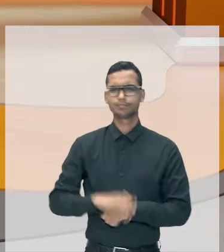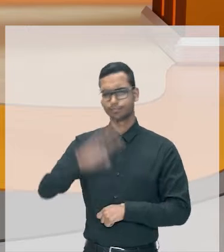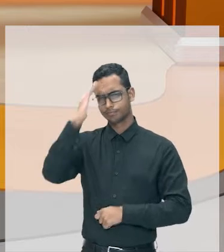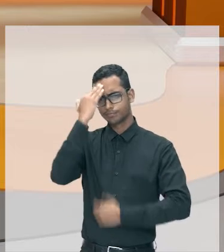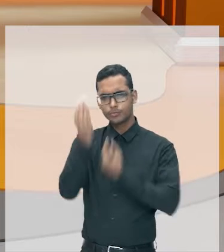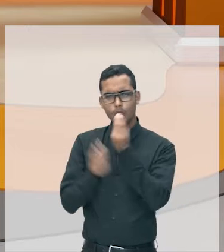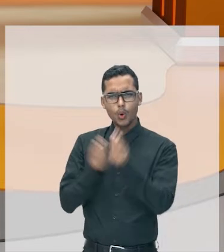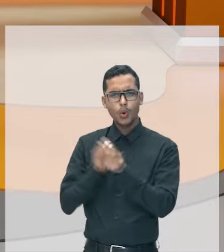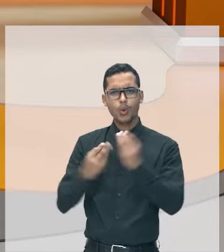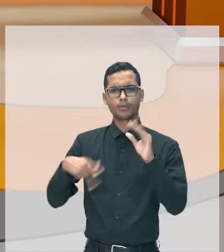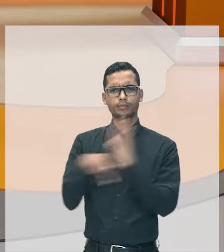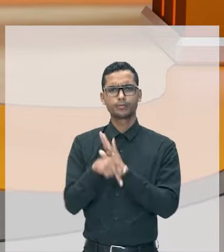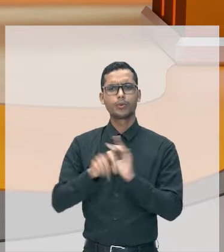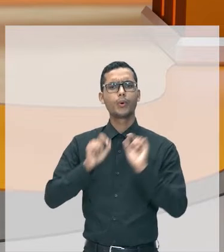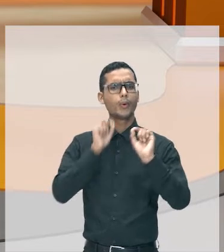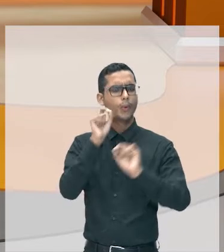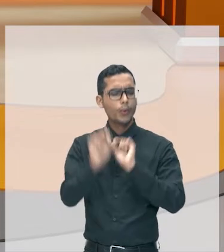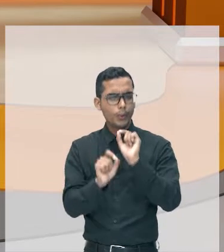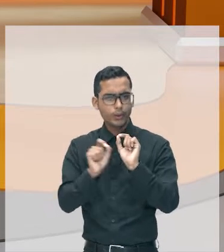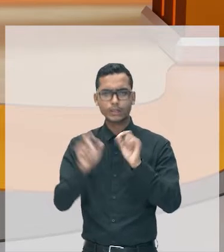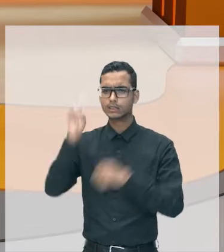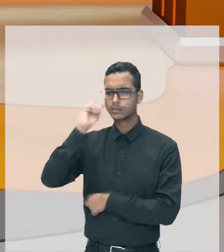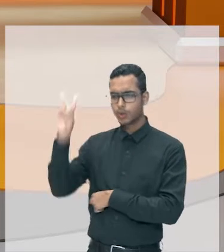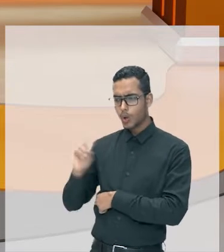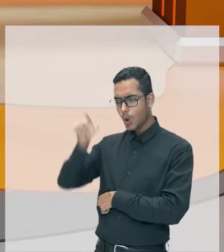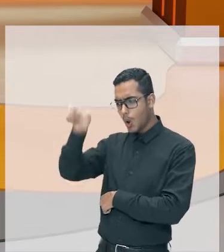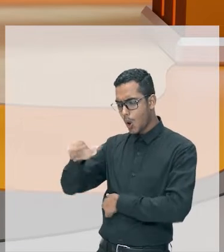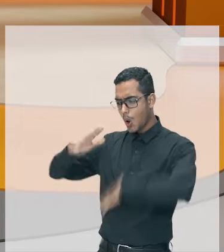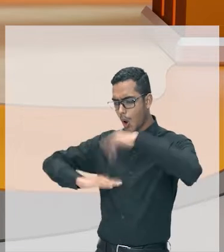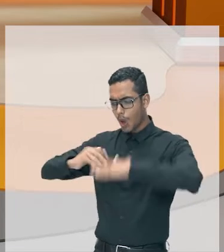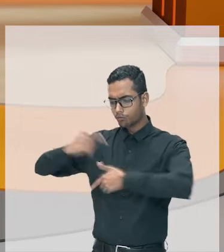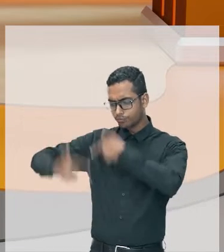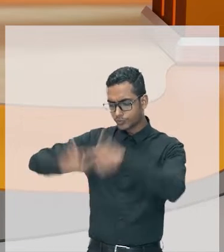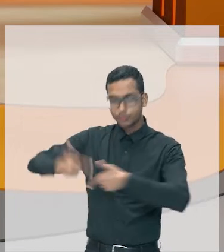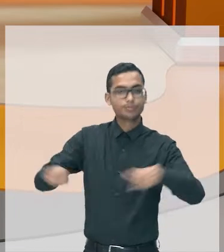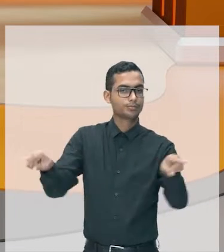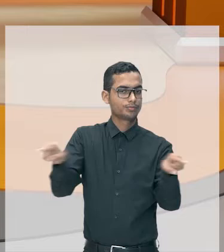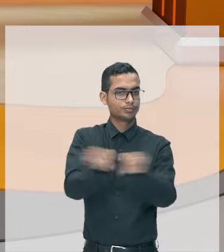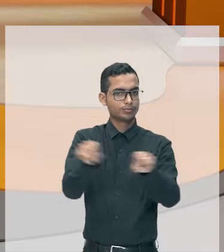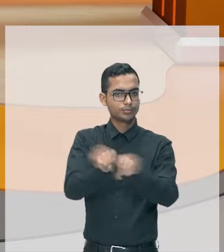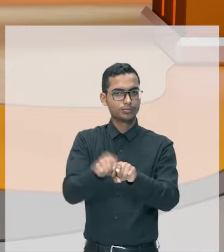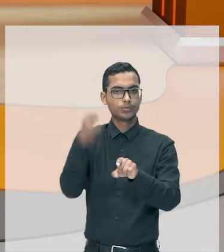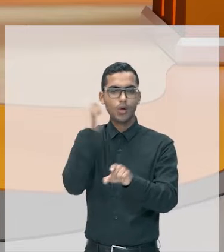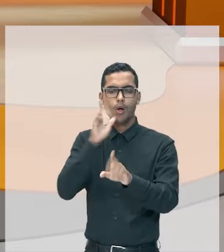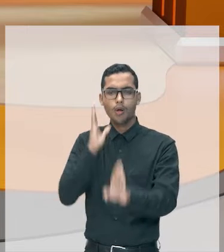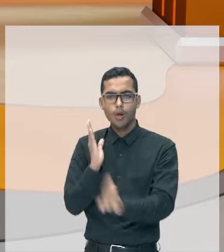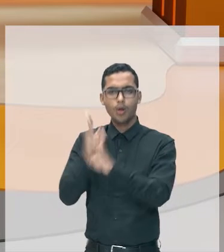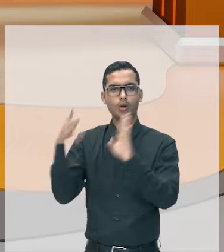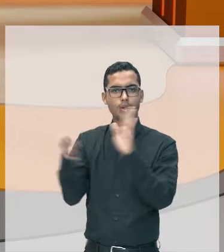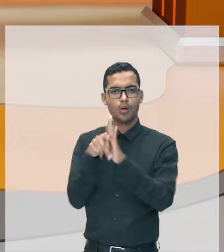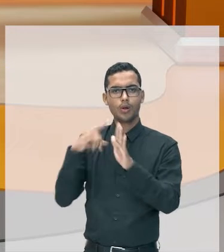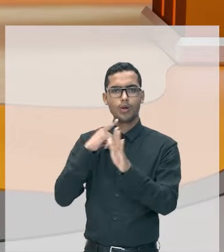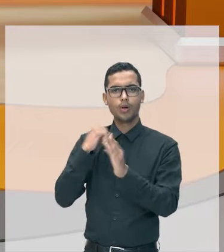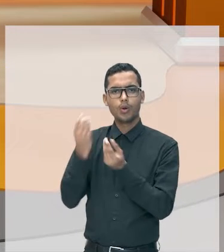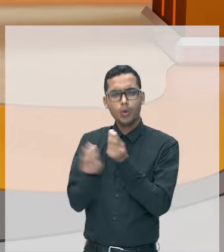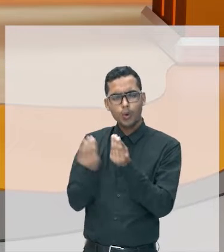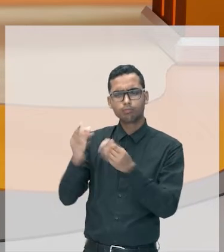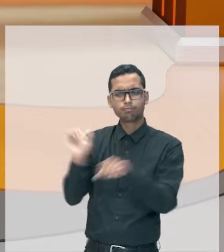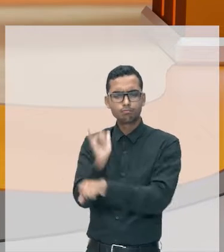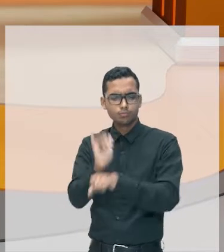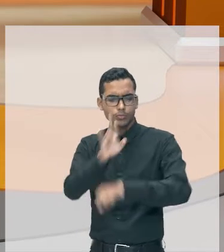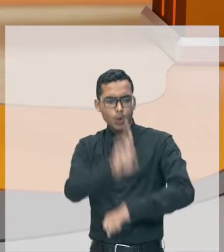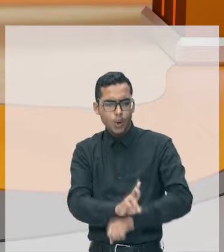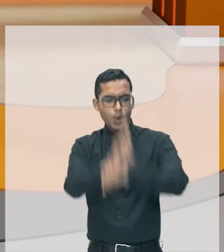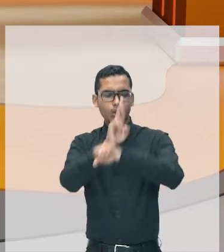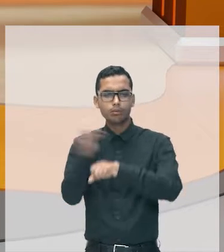mais sobre como o historiador desenvolve o seu trabalho e aonde ele acha recurso, onde estão os meios desse